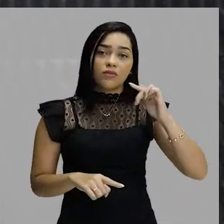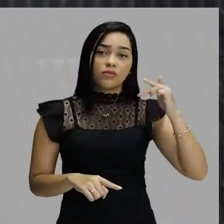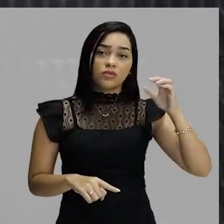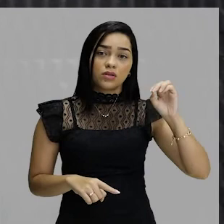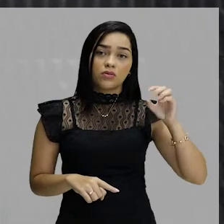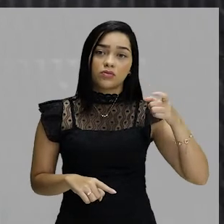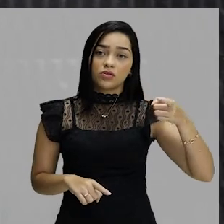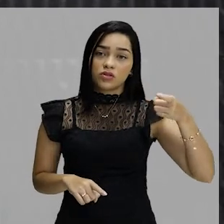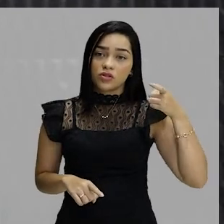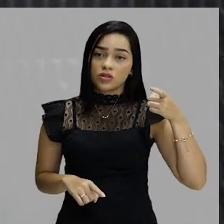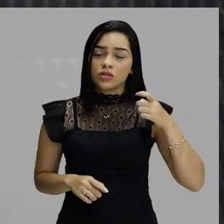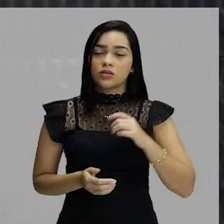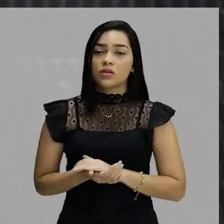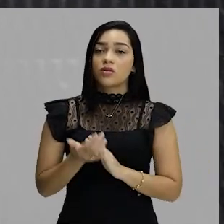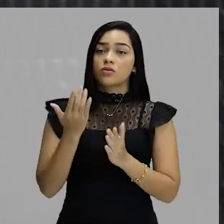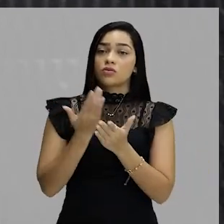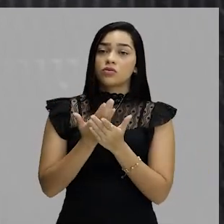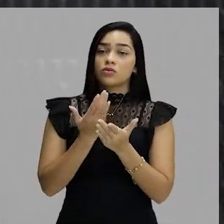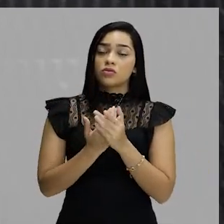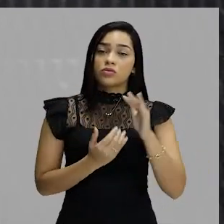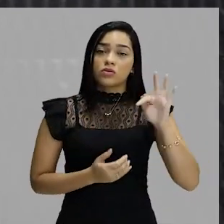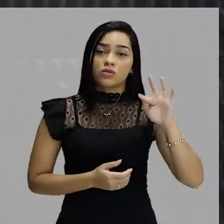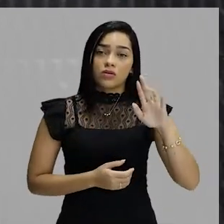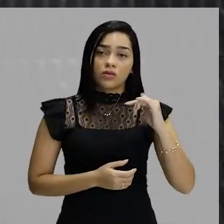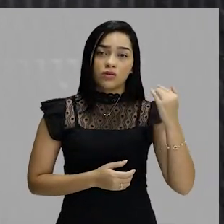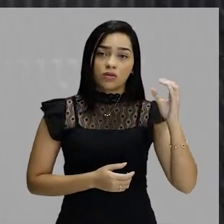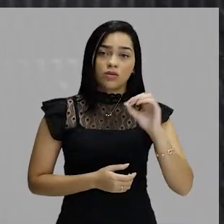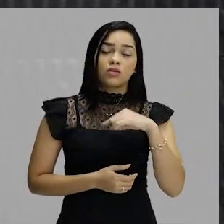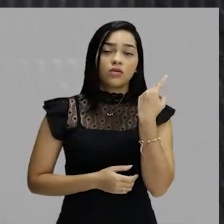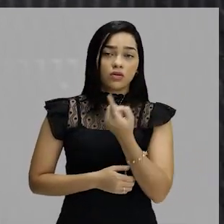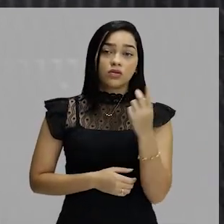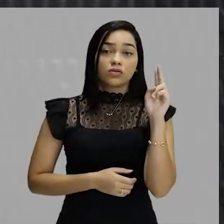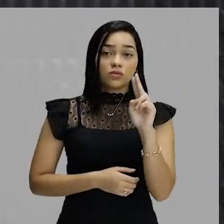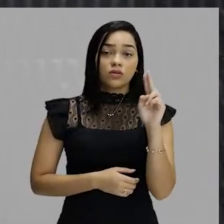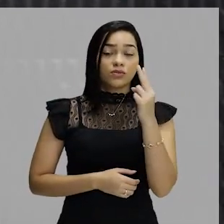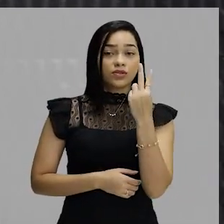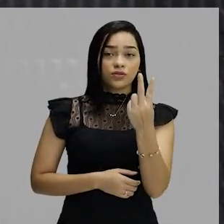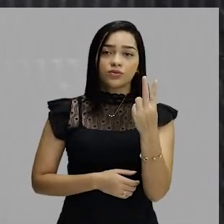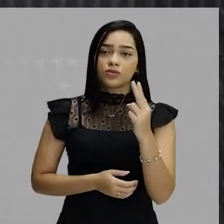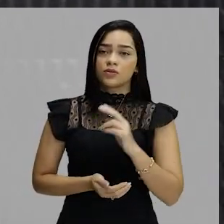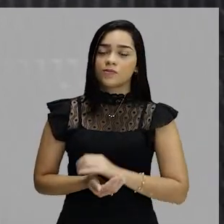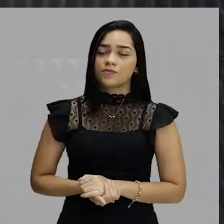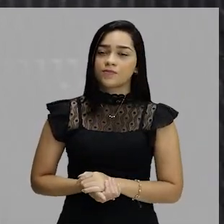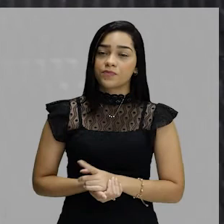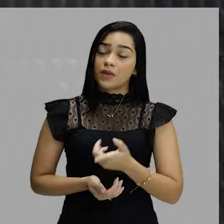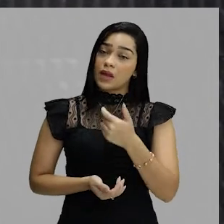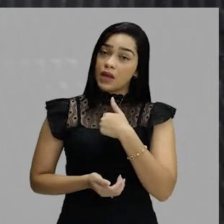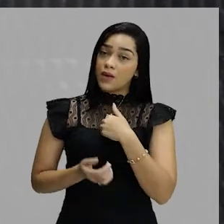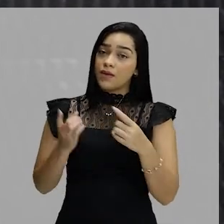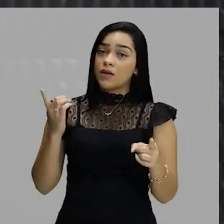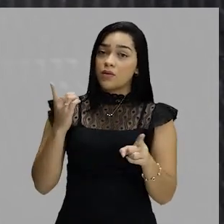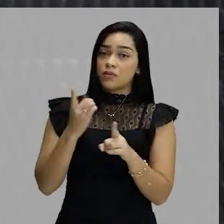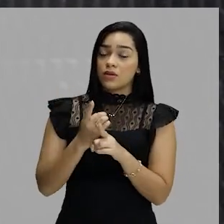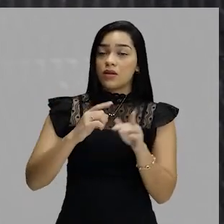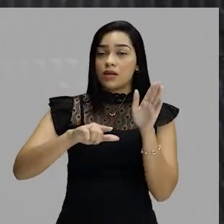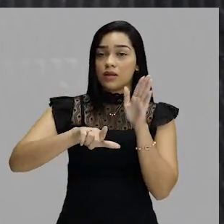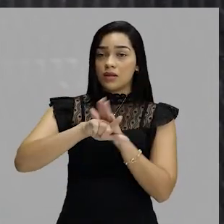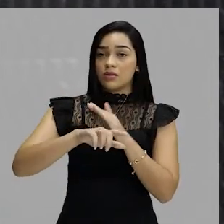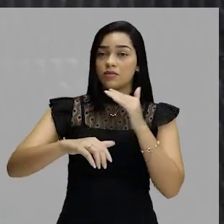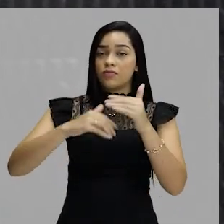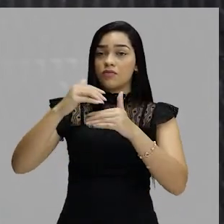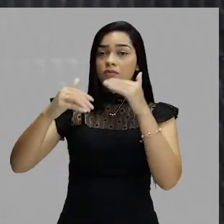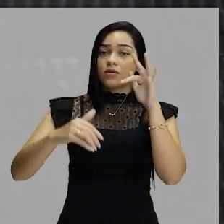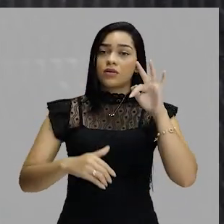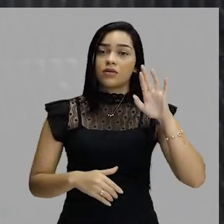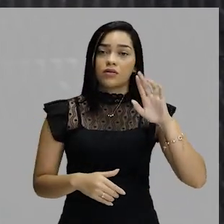x. Tá? Então, no estudo da função, a gente usa as duas notações. Olha, para eu encontrar a lei de formação da